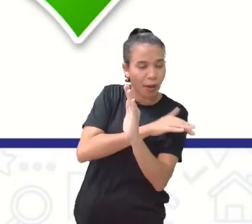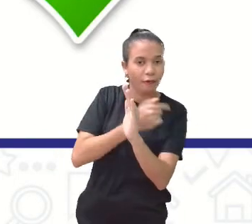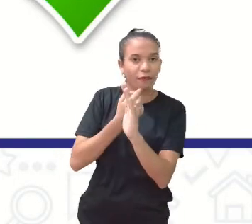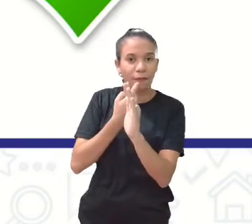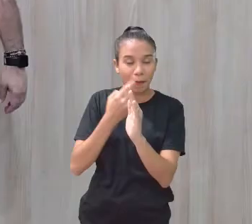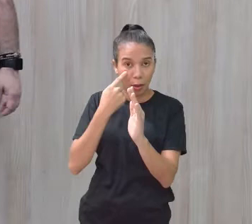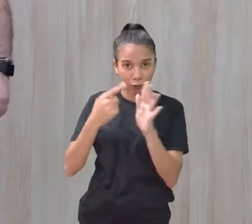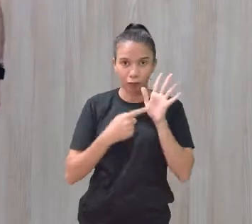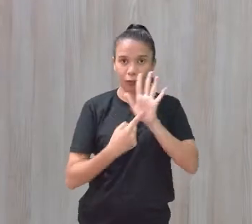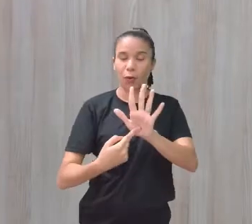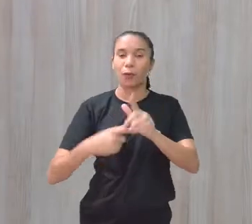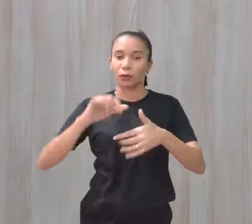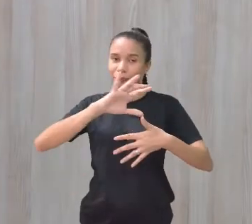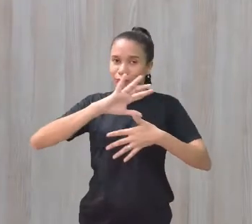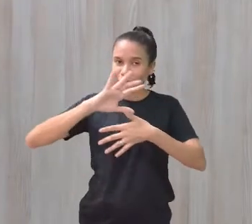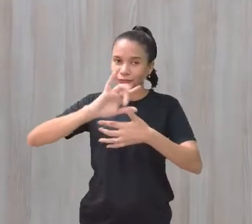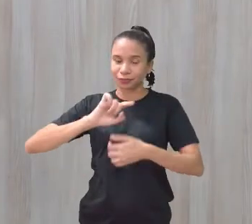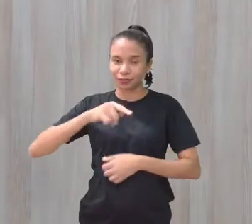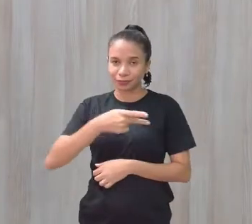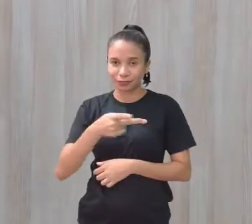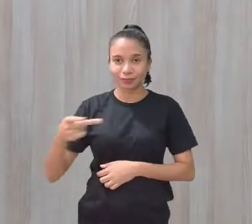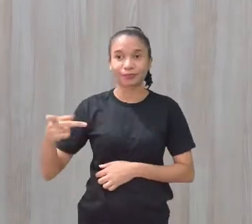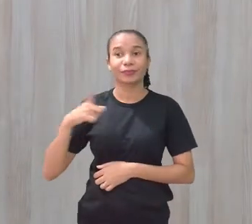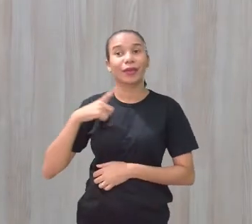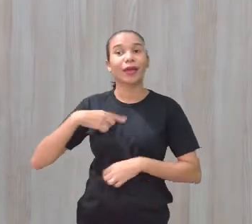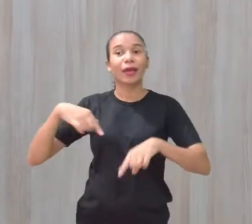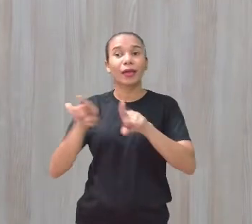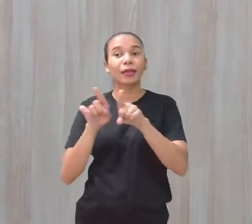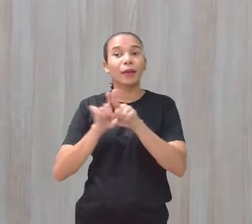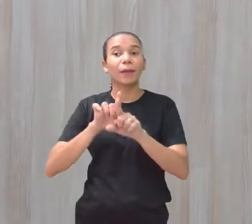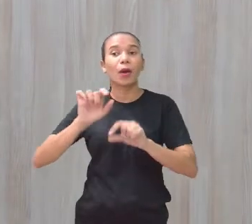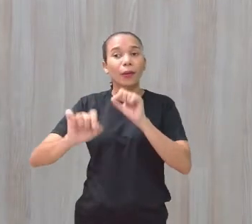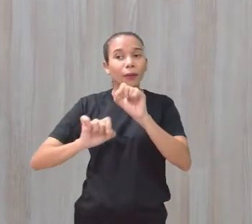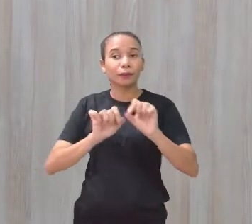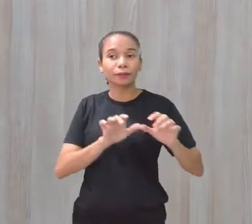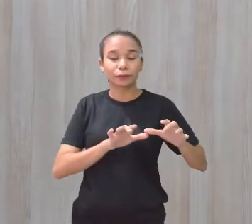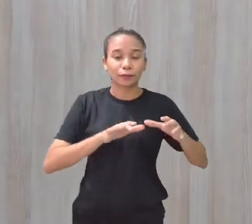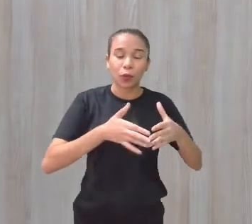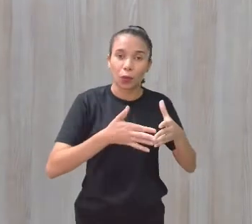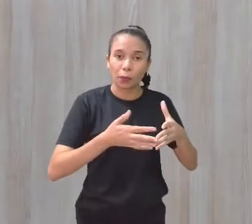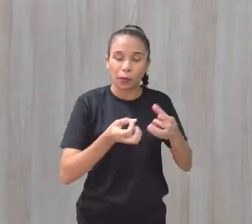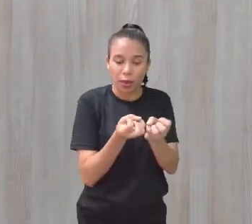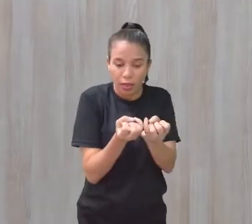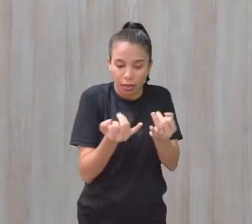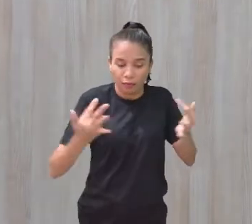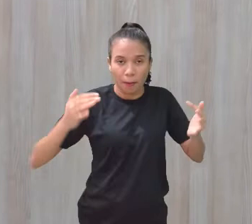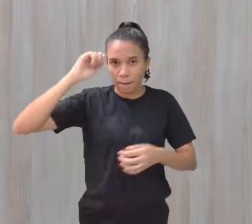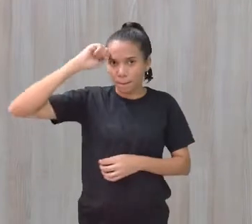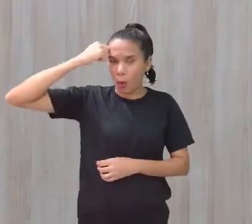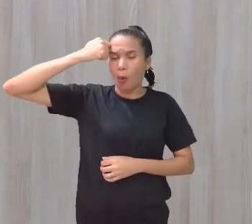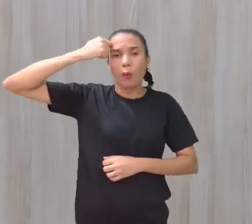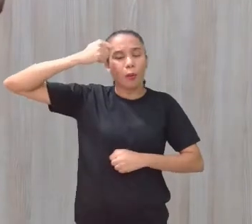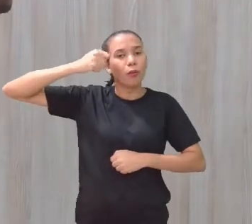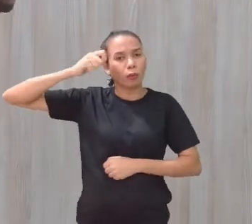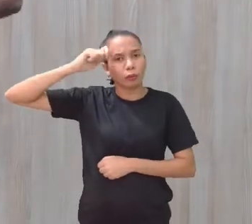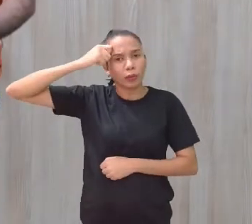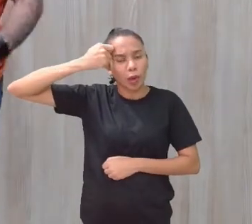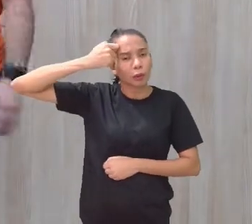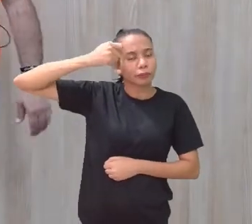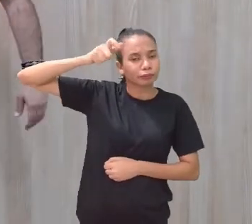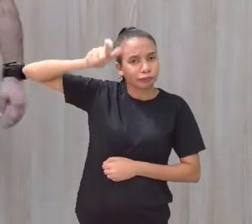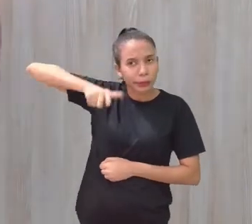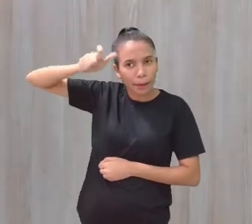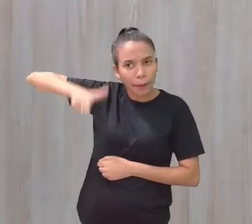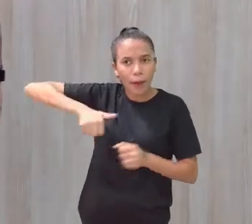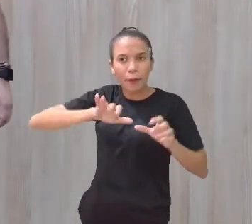no mapa depois para mostrar para vocês. Nós temos aqui, ó, a composição de vários povos negros, né, negros ou pretos,